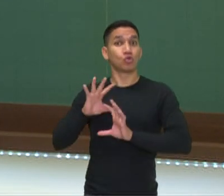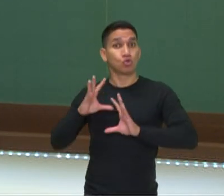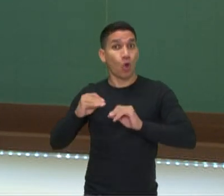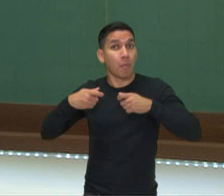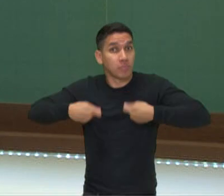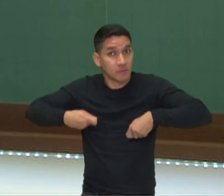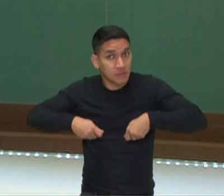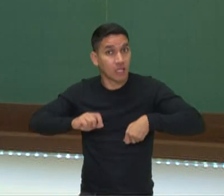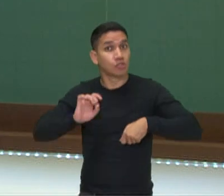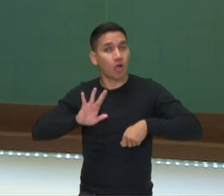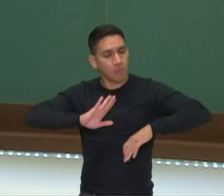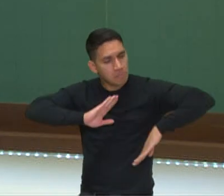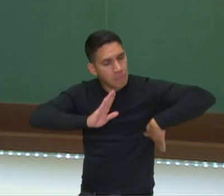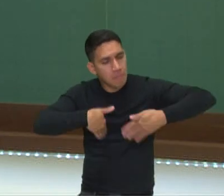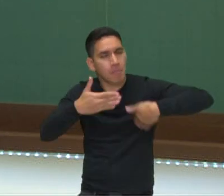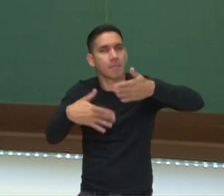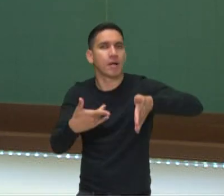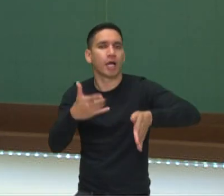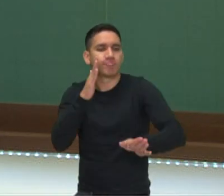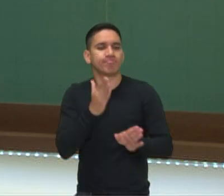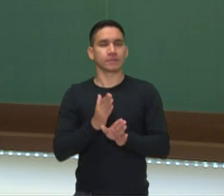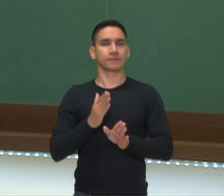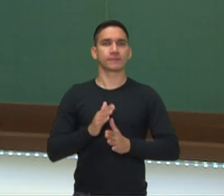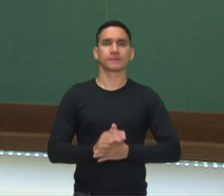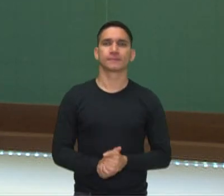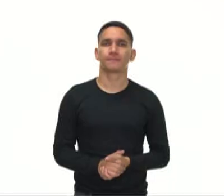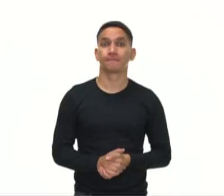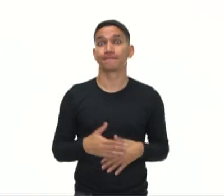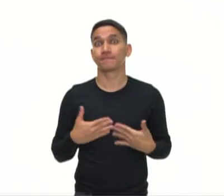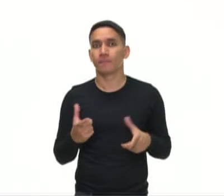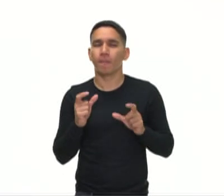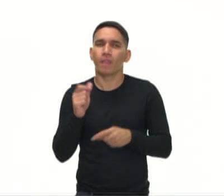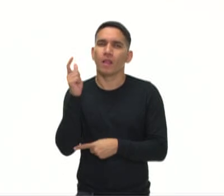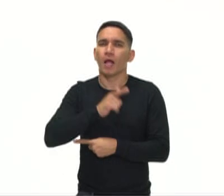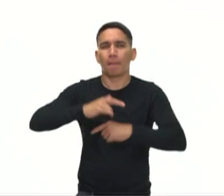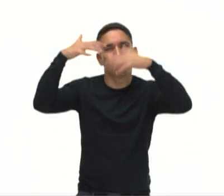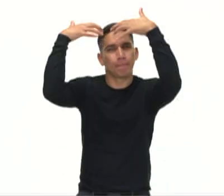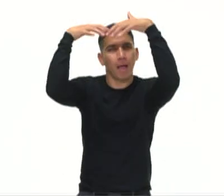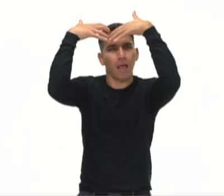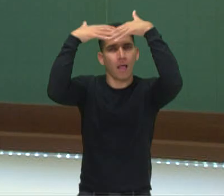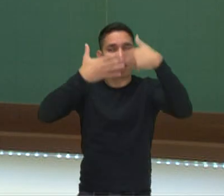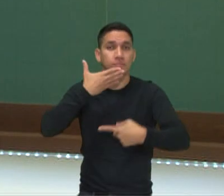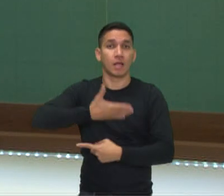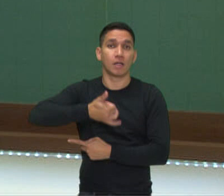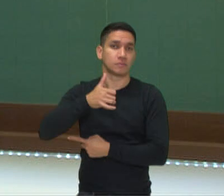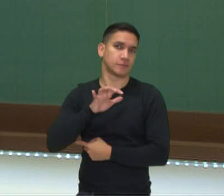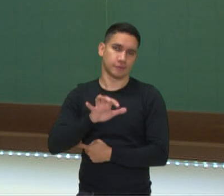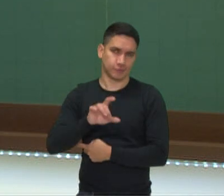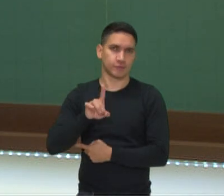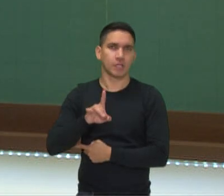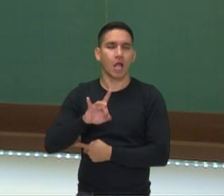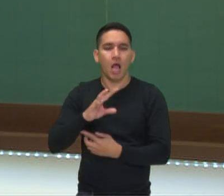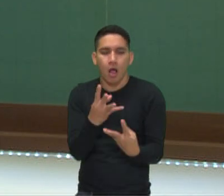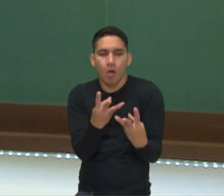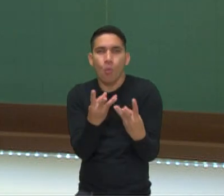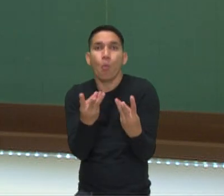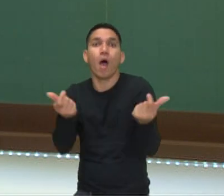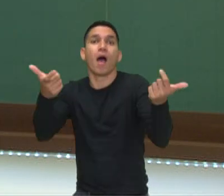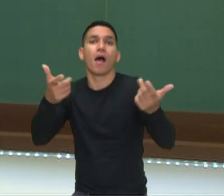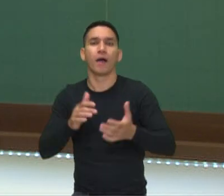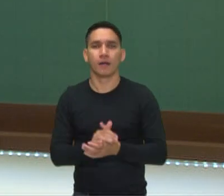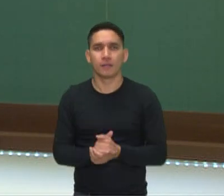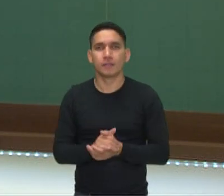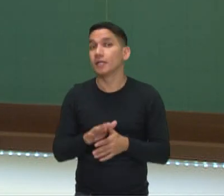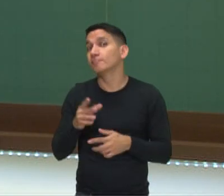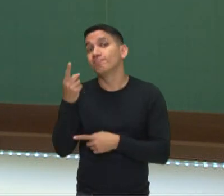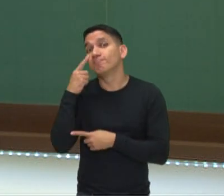precisamos desenvolvê-los, descobri-los, né? Para pensar um pouco melhor sobre esses talentos, que tal